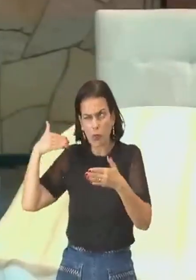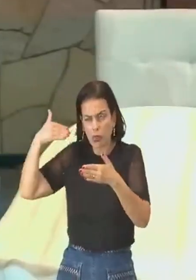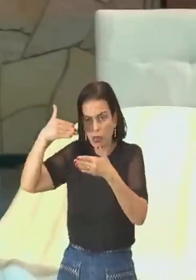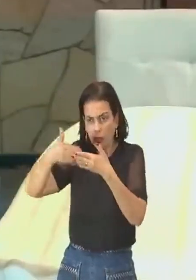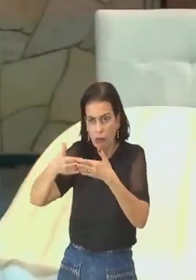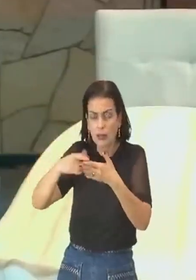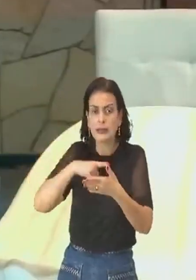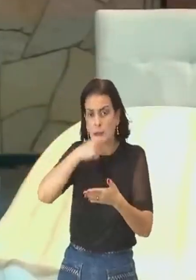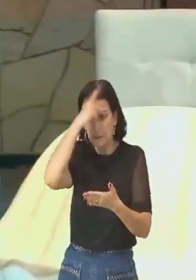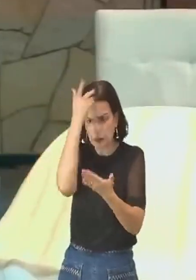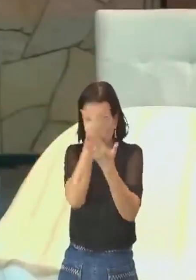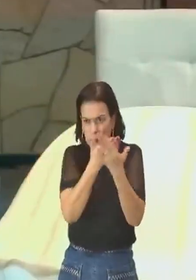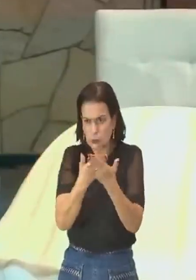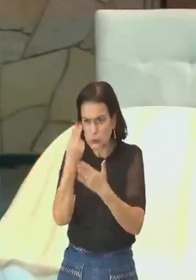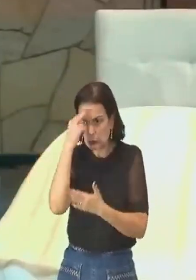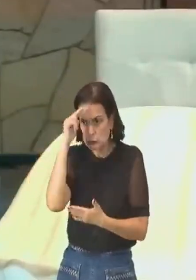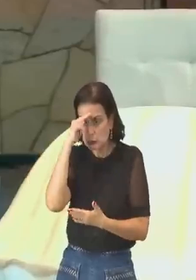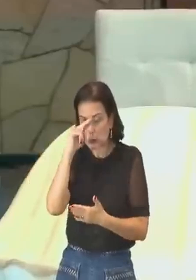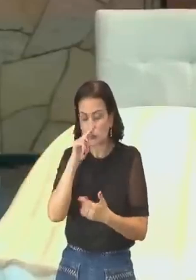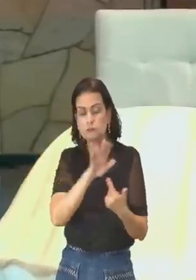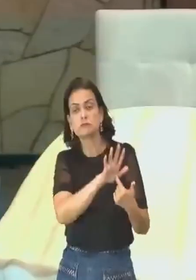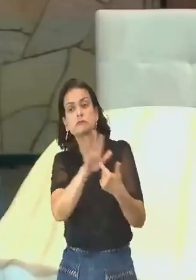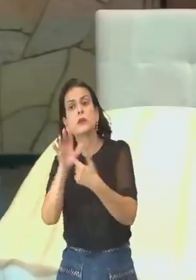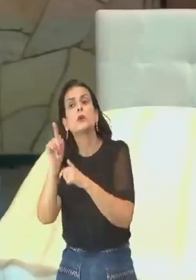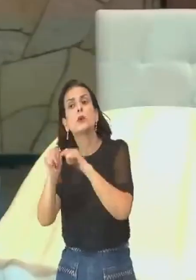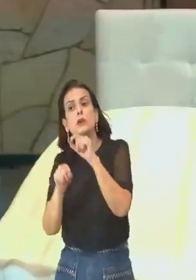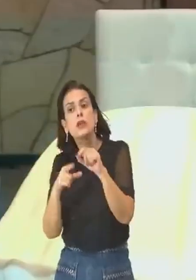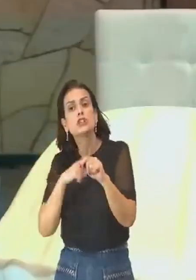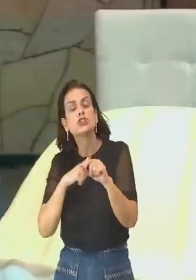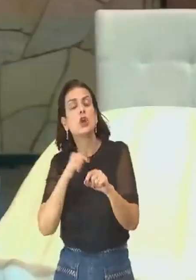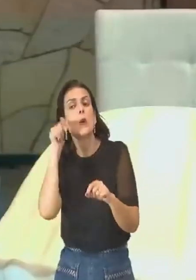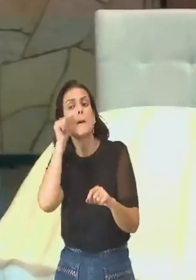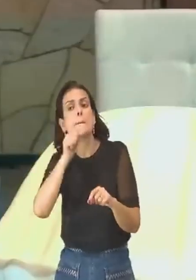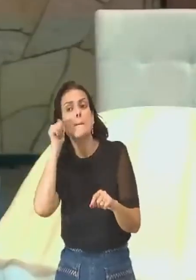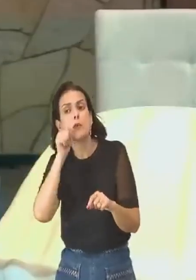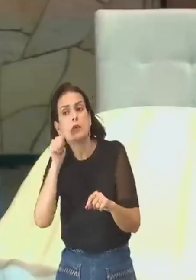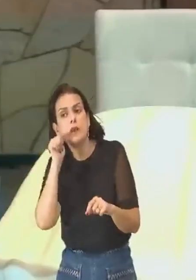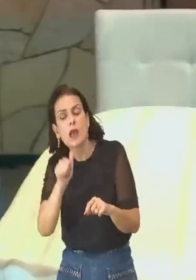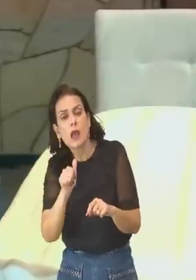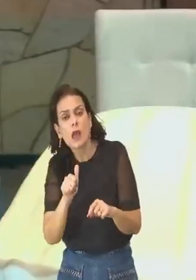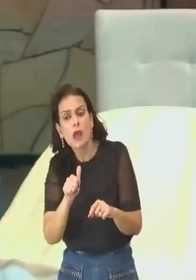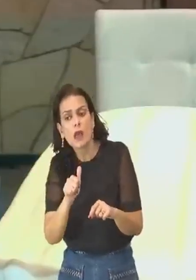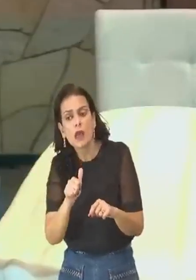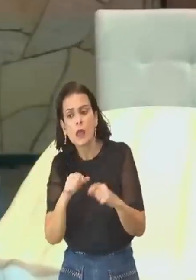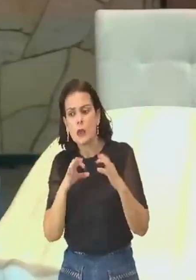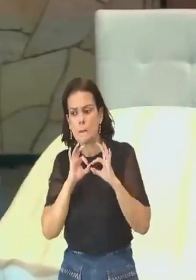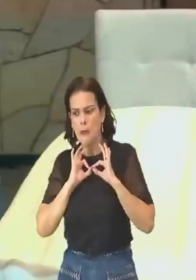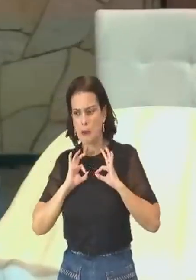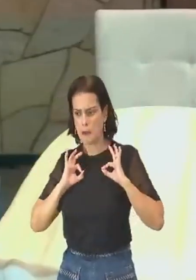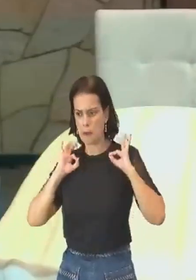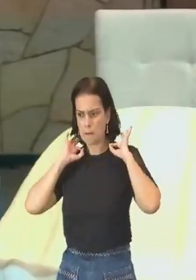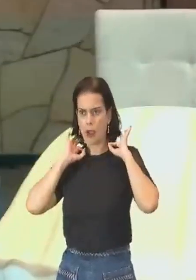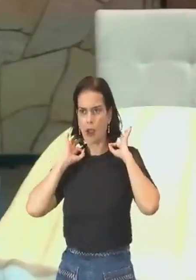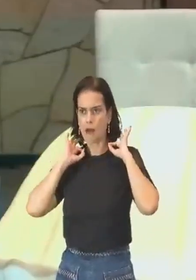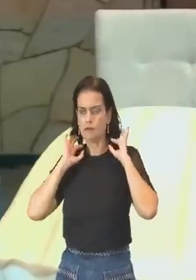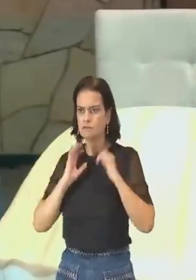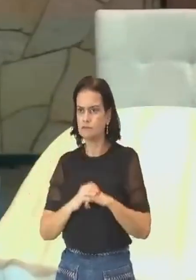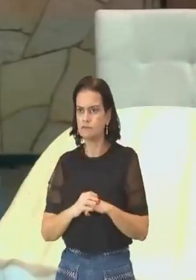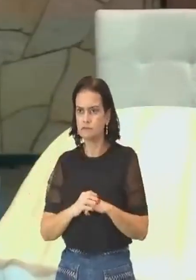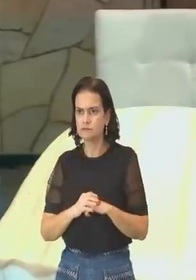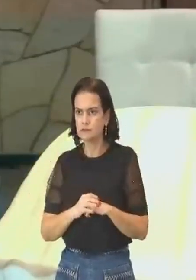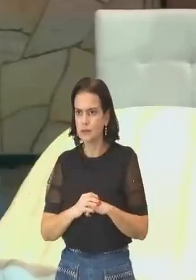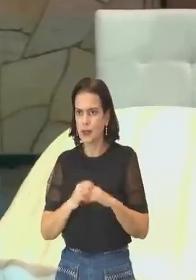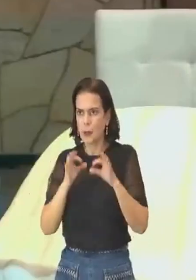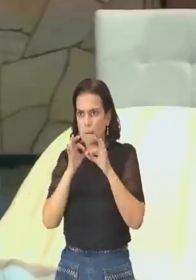alguns historiadores que indicam, inclusive, que existiam mulheres que eram tomadas por pérolas, que não dava nem para ver